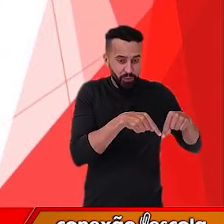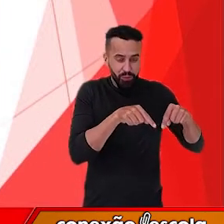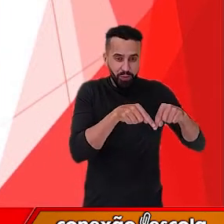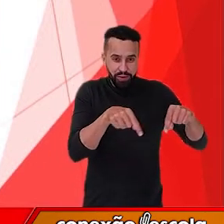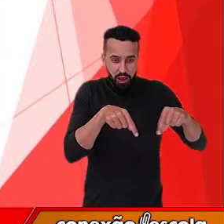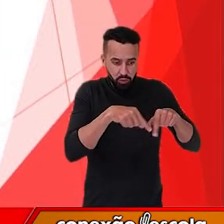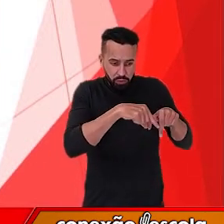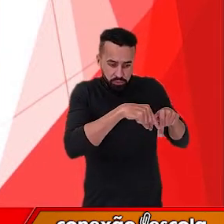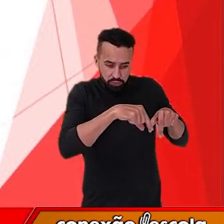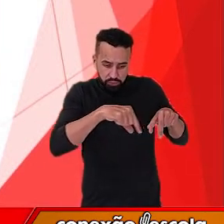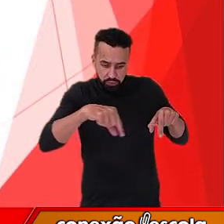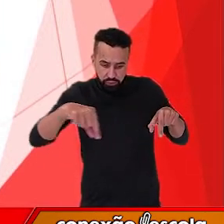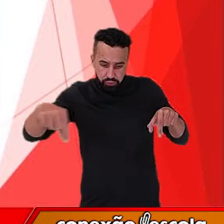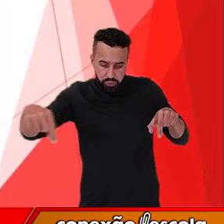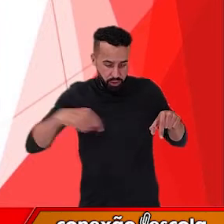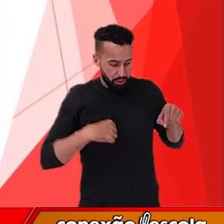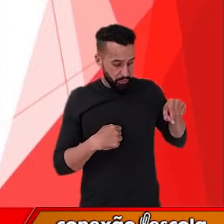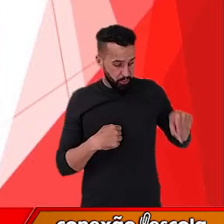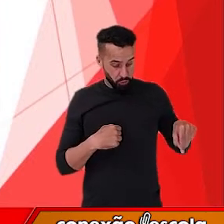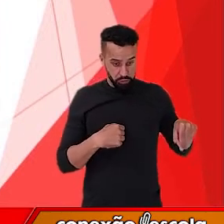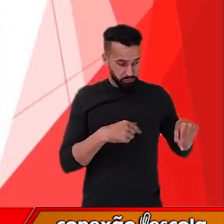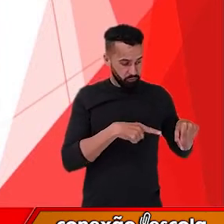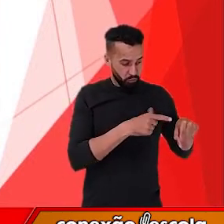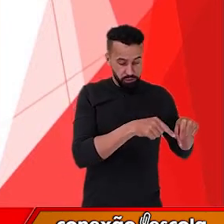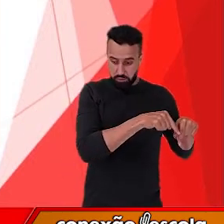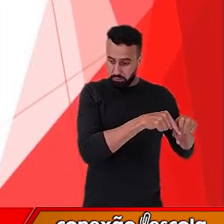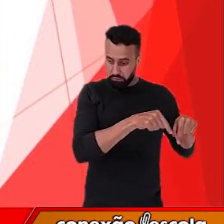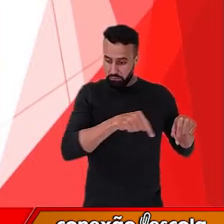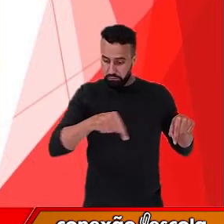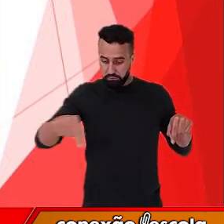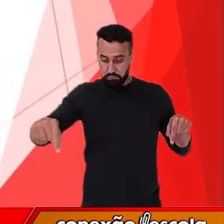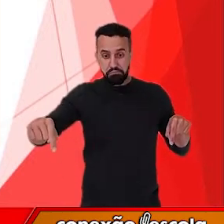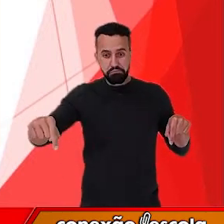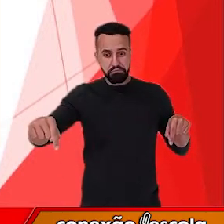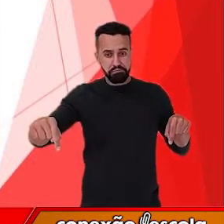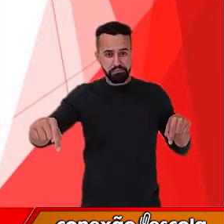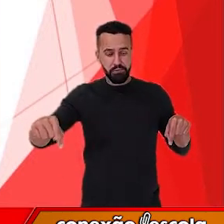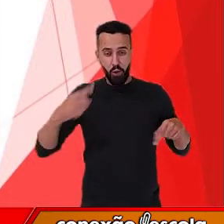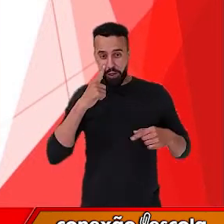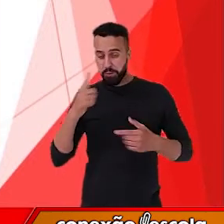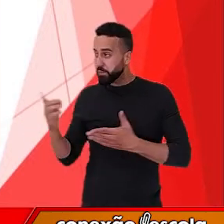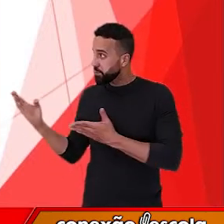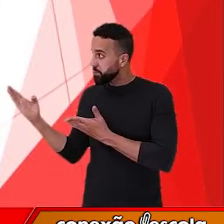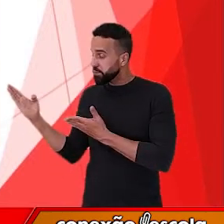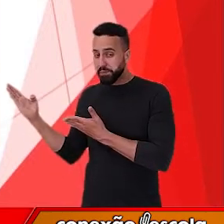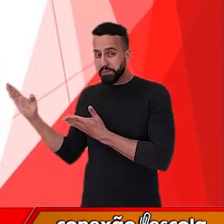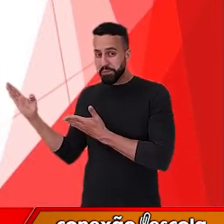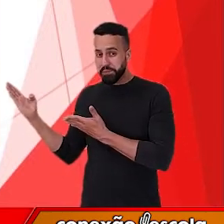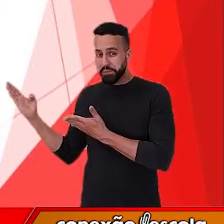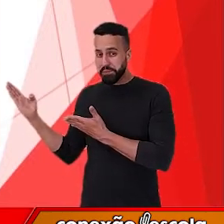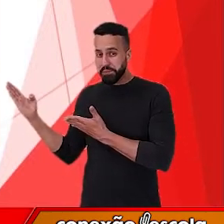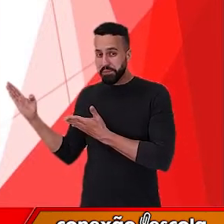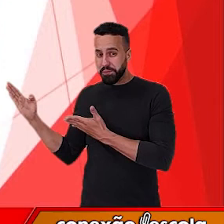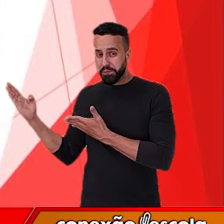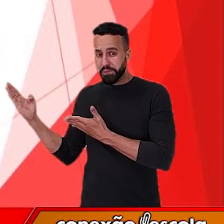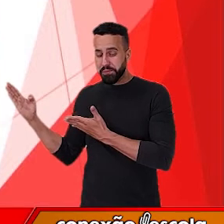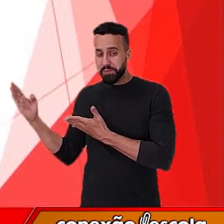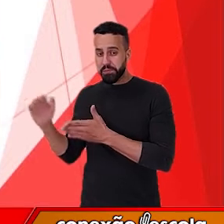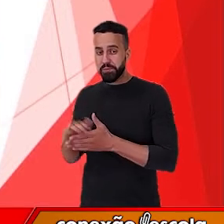única diagonal escura que vai de ponta a ponta no tabuleiro. Todas as outras